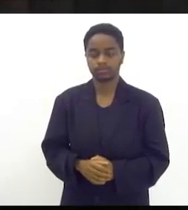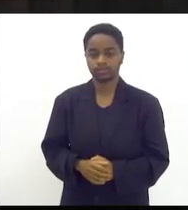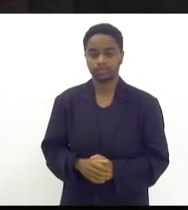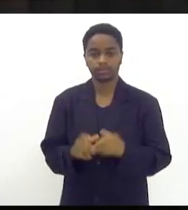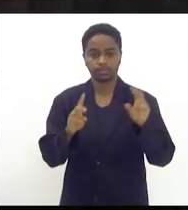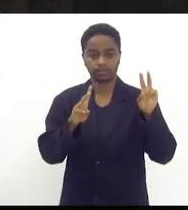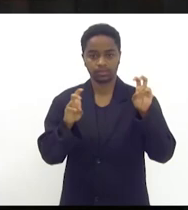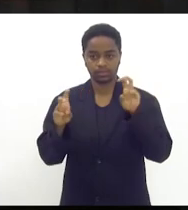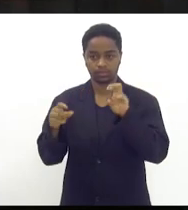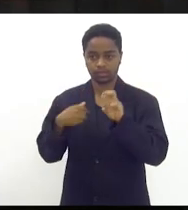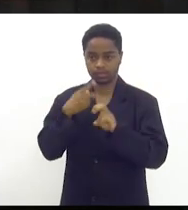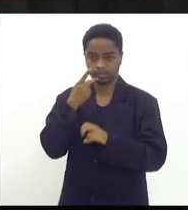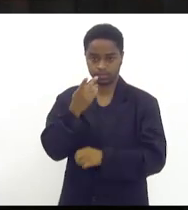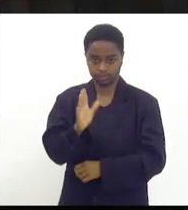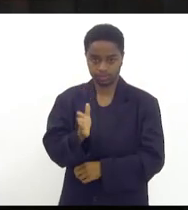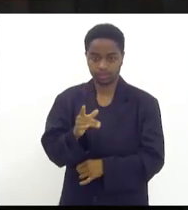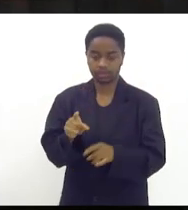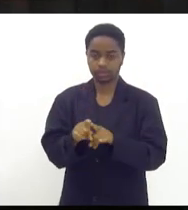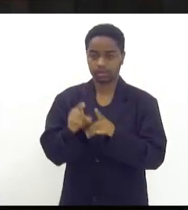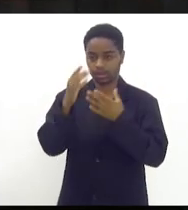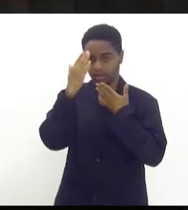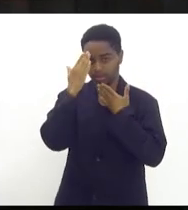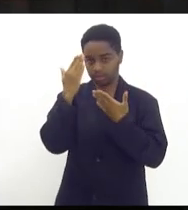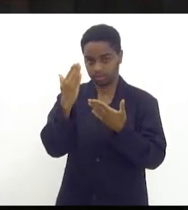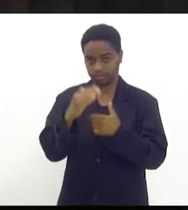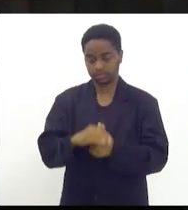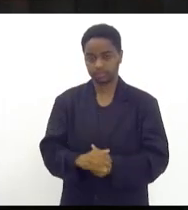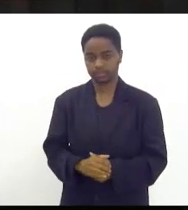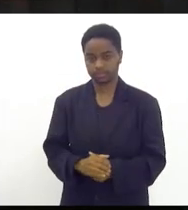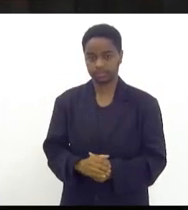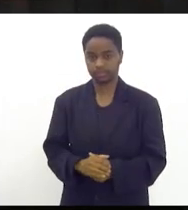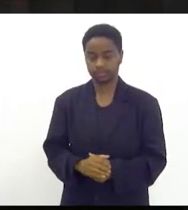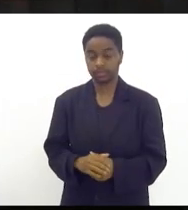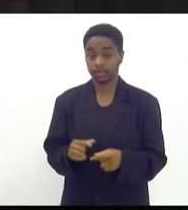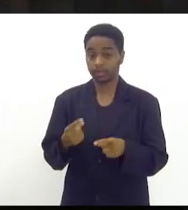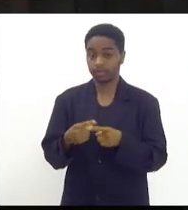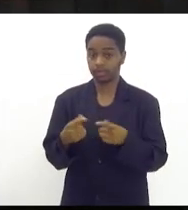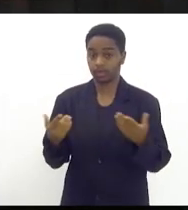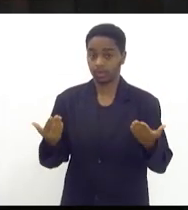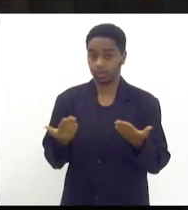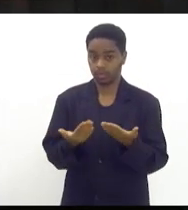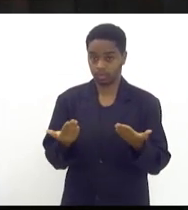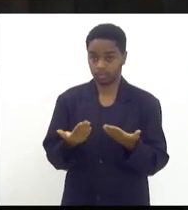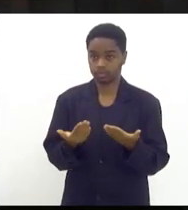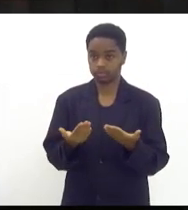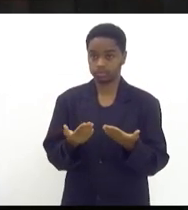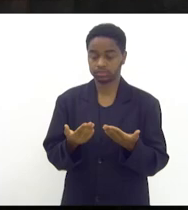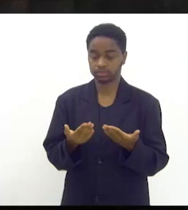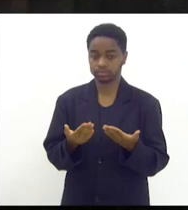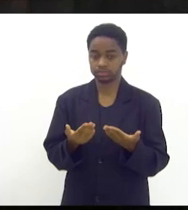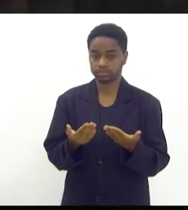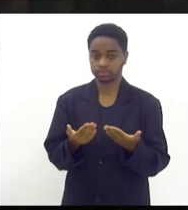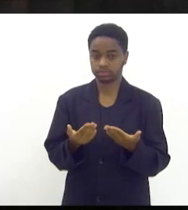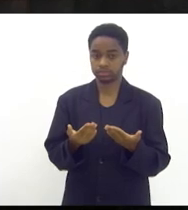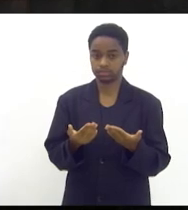assuntos que eu tratei, para agradecimento, porque hoje vai ser lida